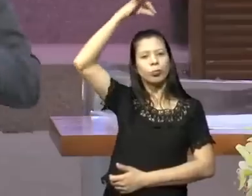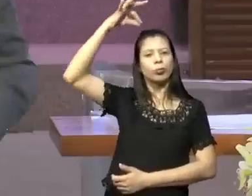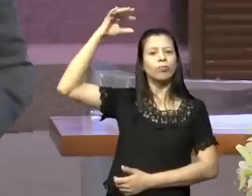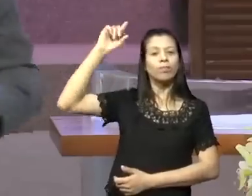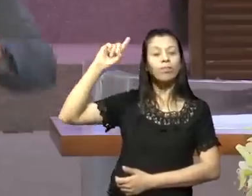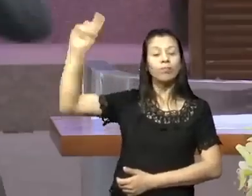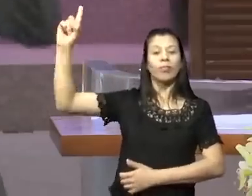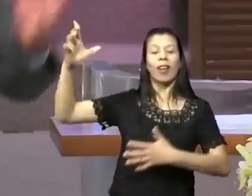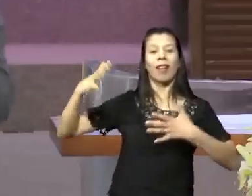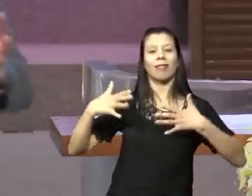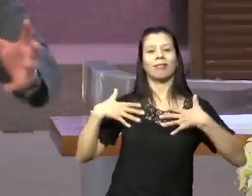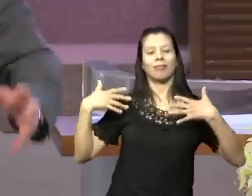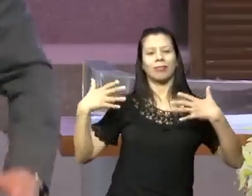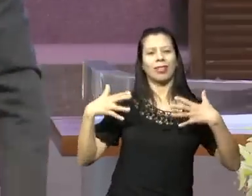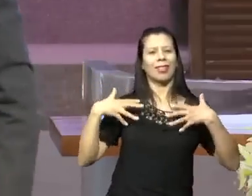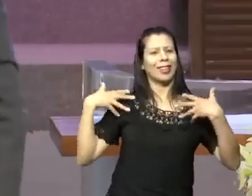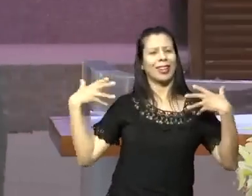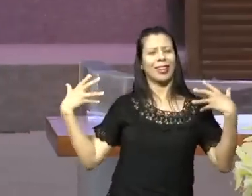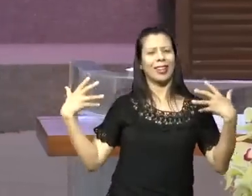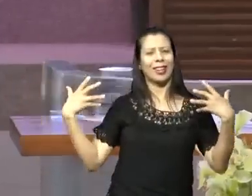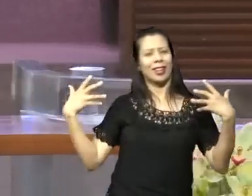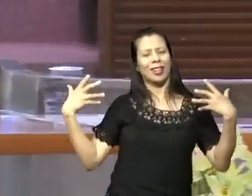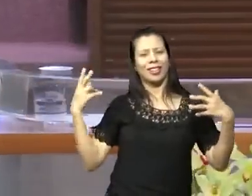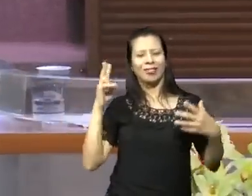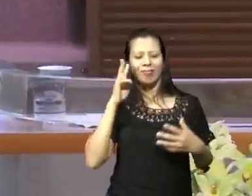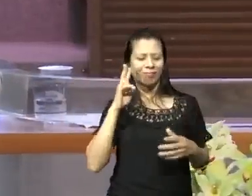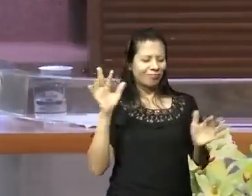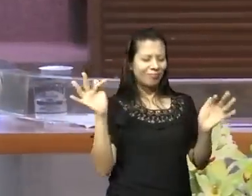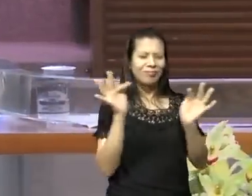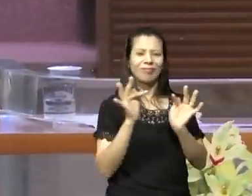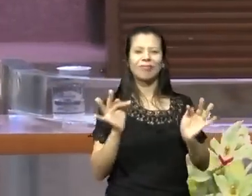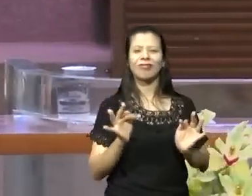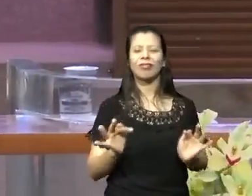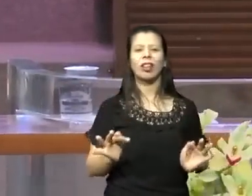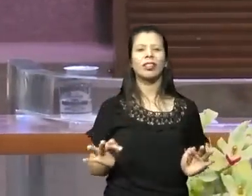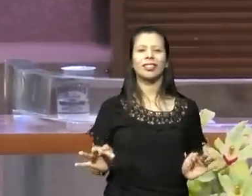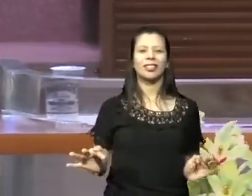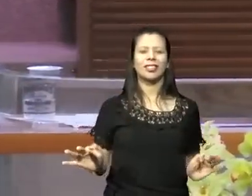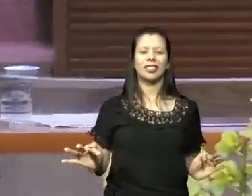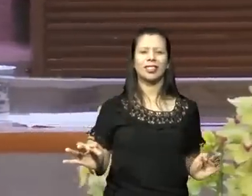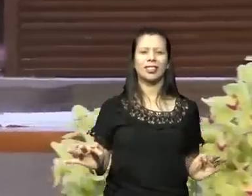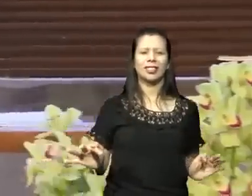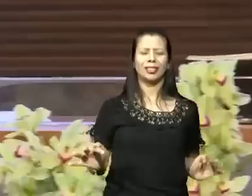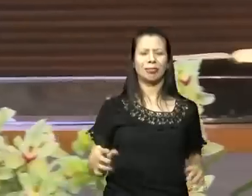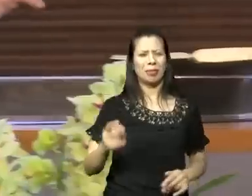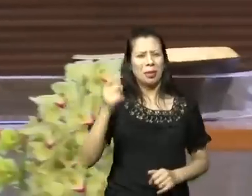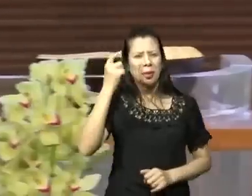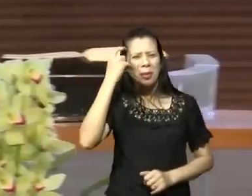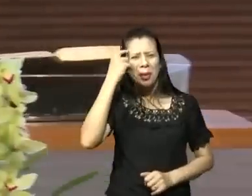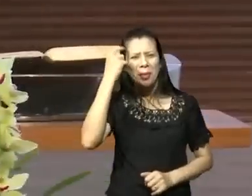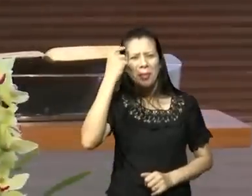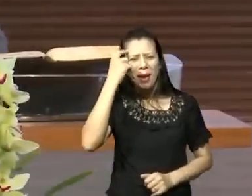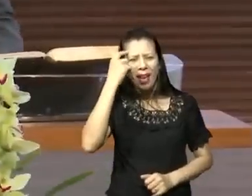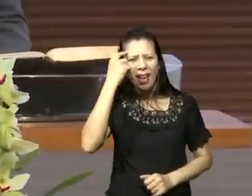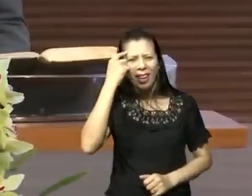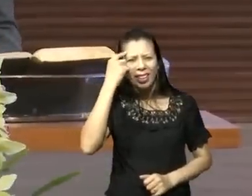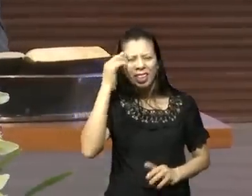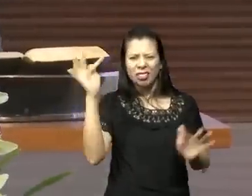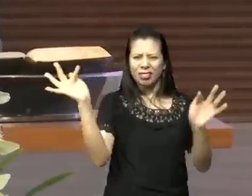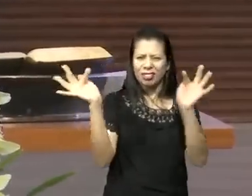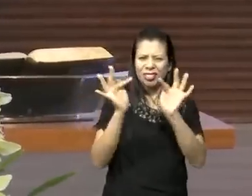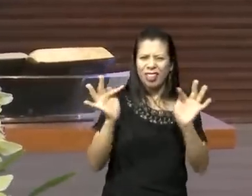teu testemunho participar do prazer de Deus os maiores prazeres da vida não são os prazeres que o diabo colocou